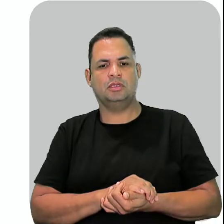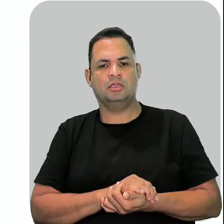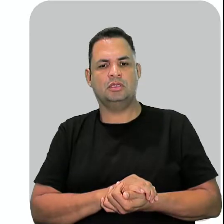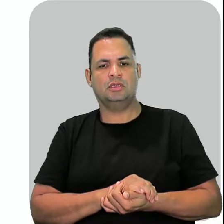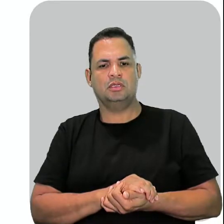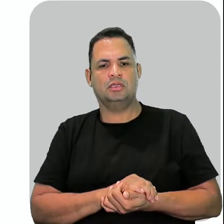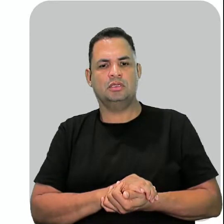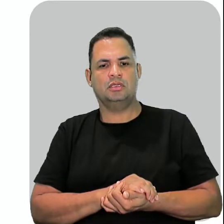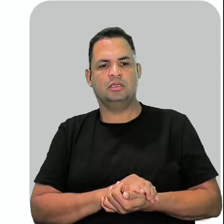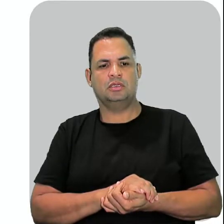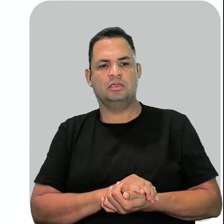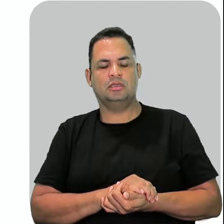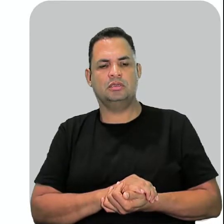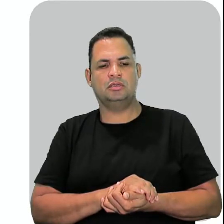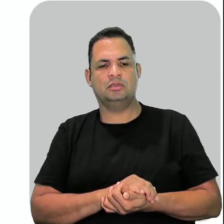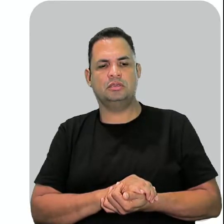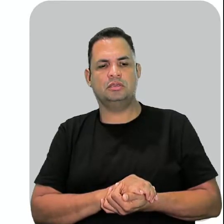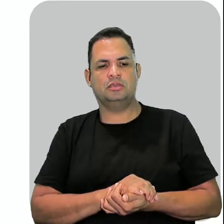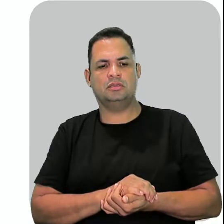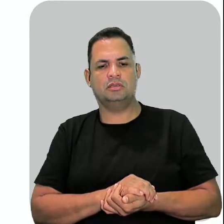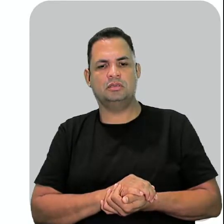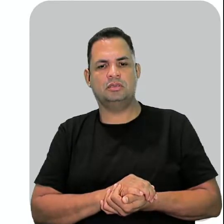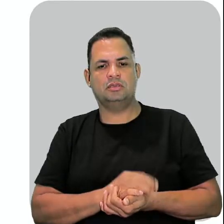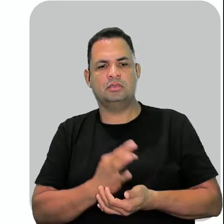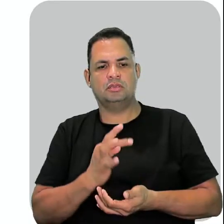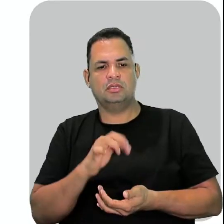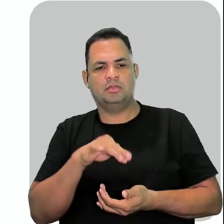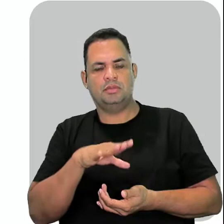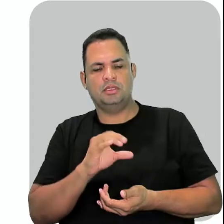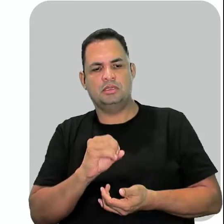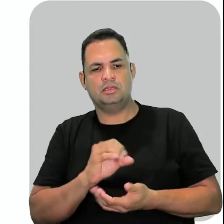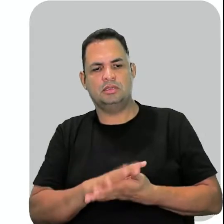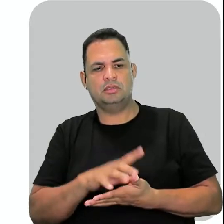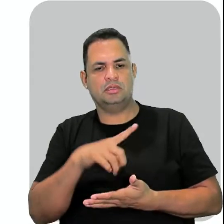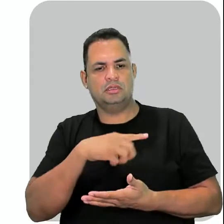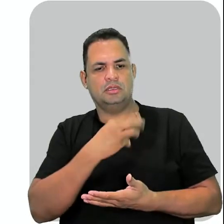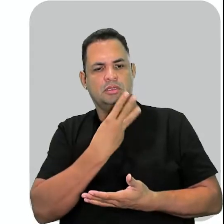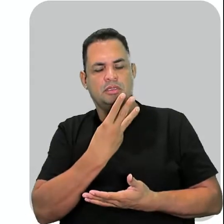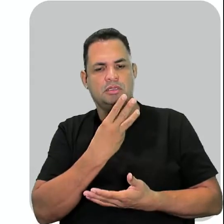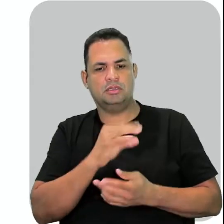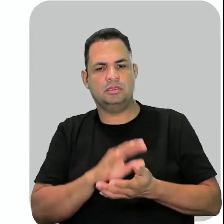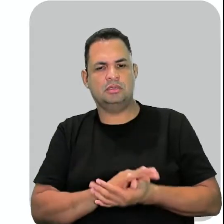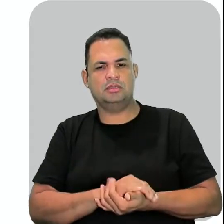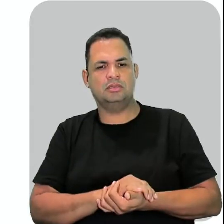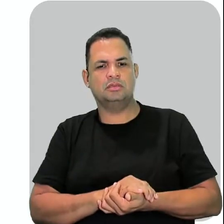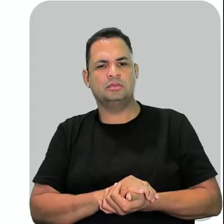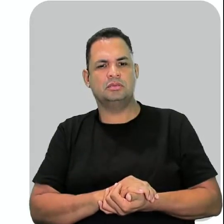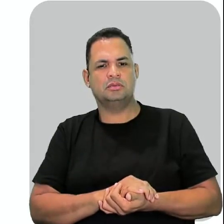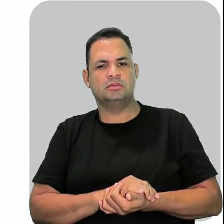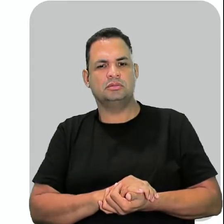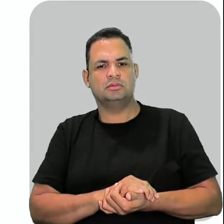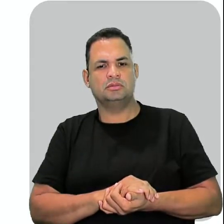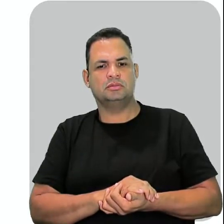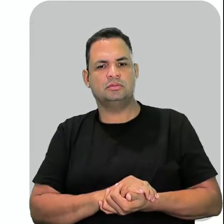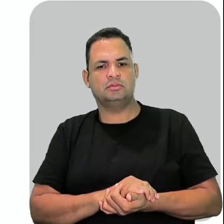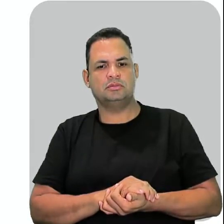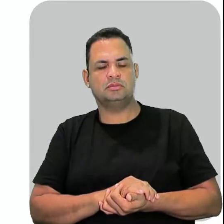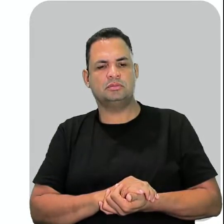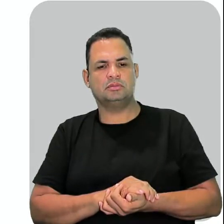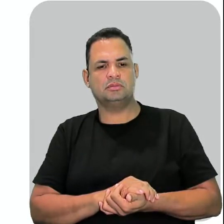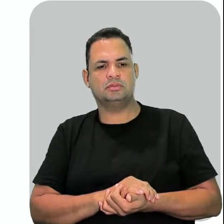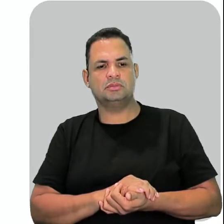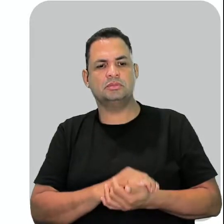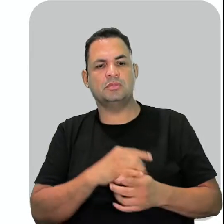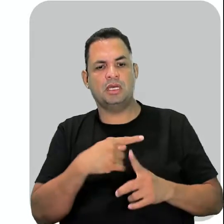Nesse aqui, ó, no trímero, nós temos quantos monômeros? 3. E no monômero só tem um, né? Quando a